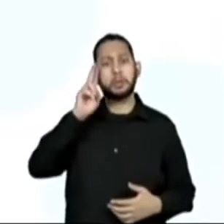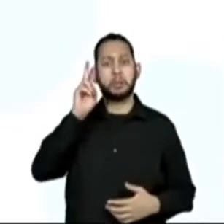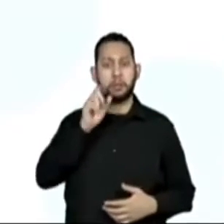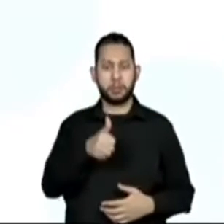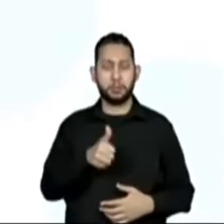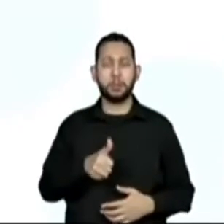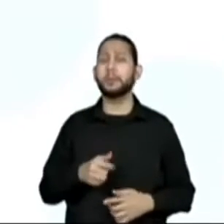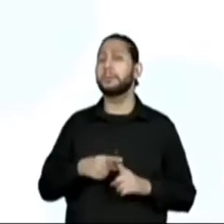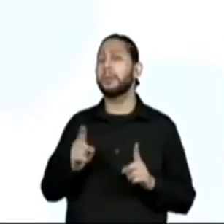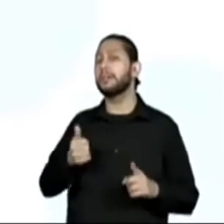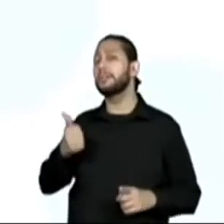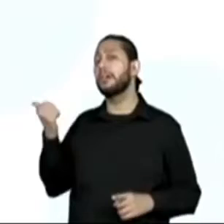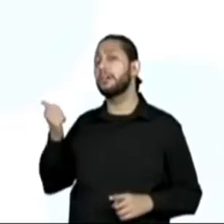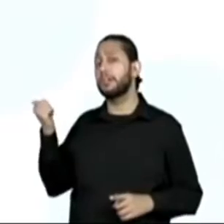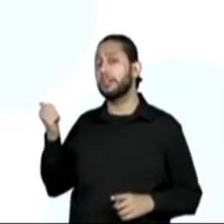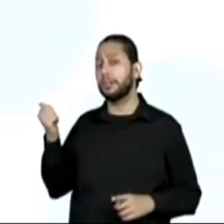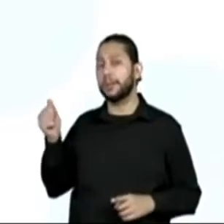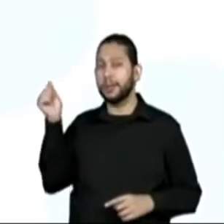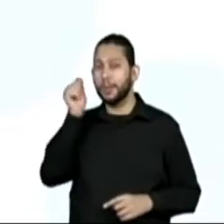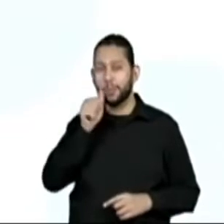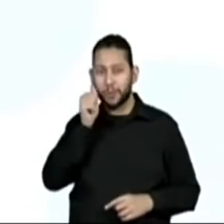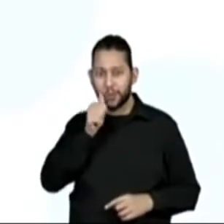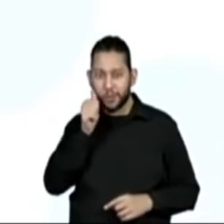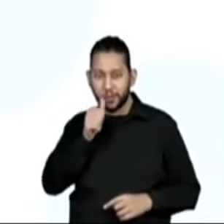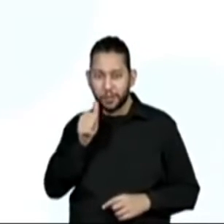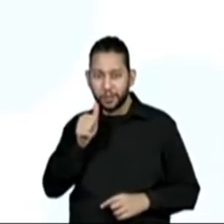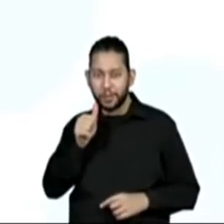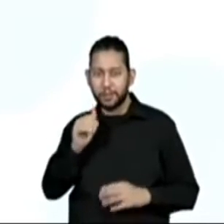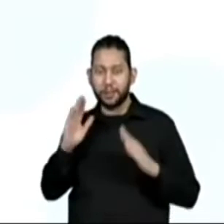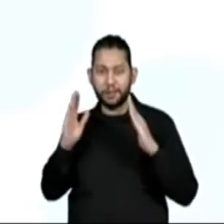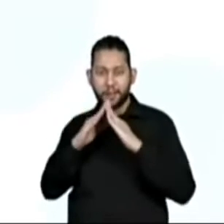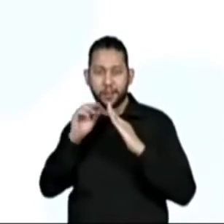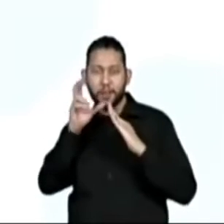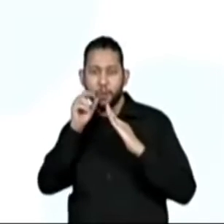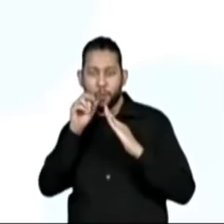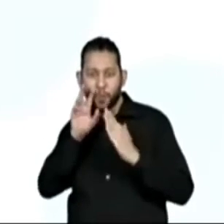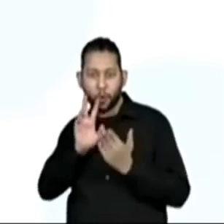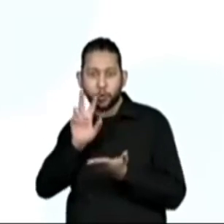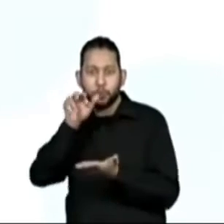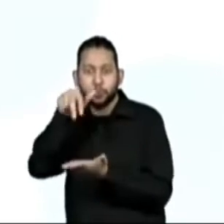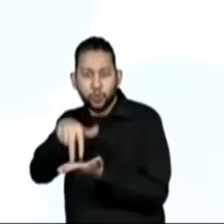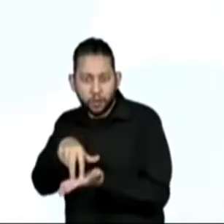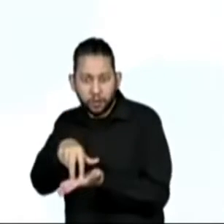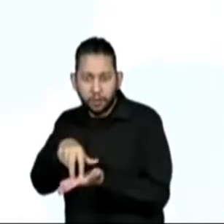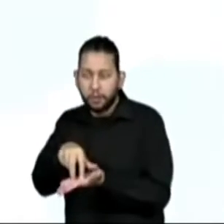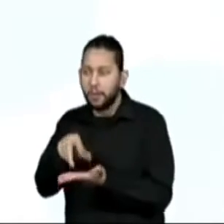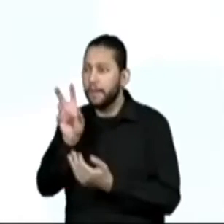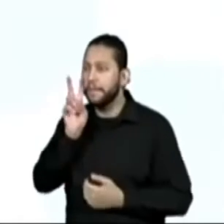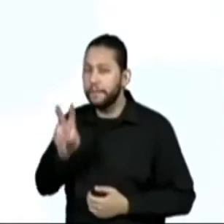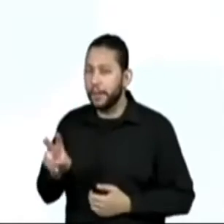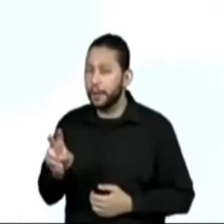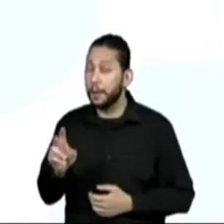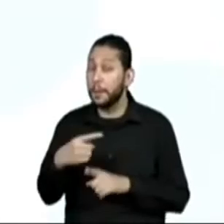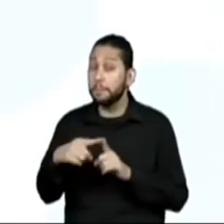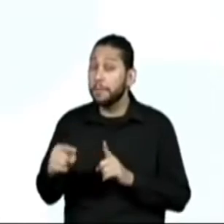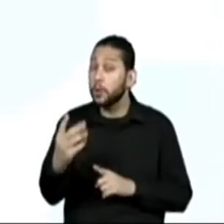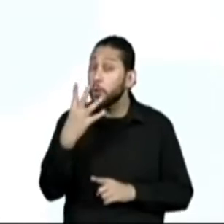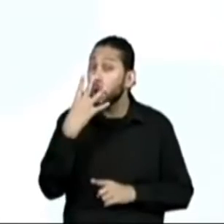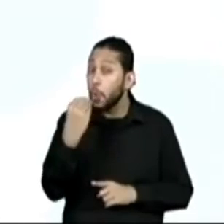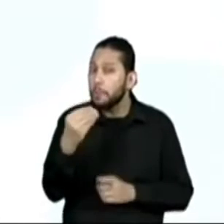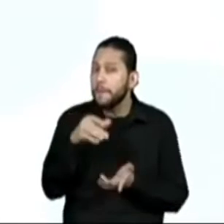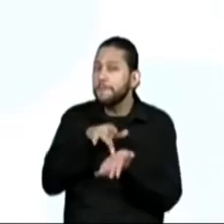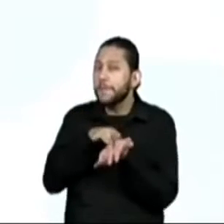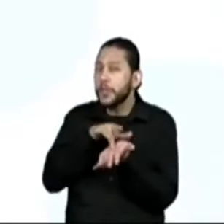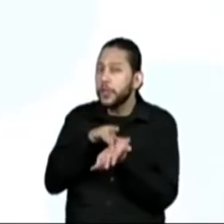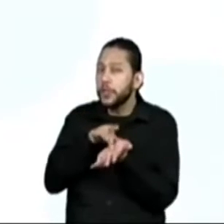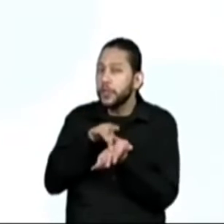o que acontece na parte em que a menina chega à casa da avó e encontra o lobo disfarçado de vovó?